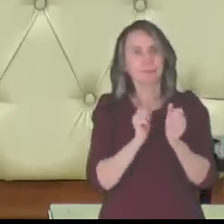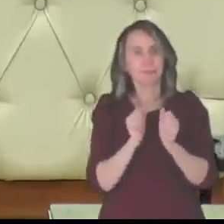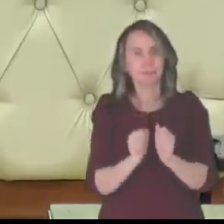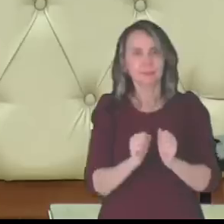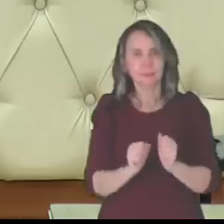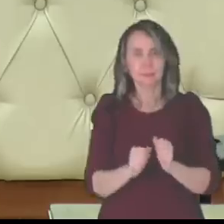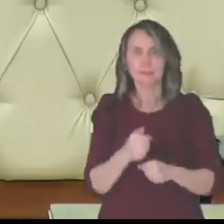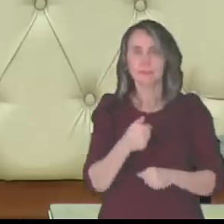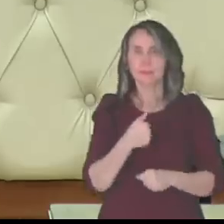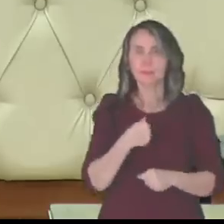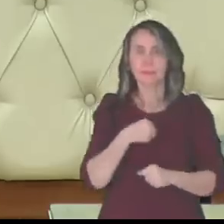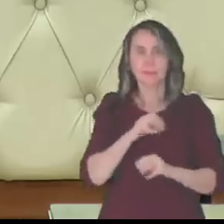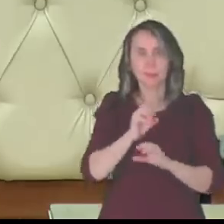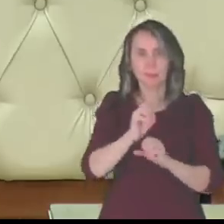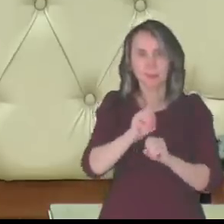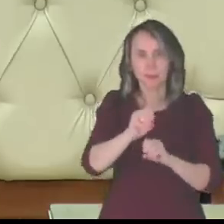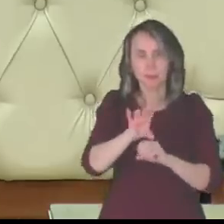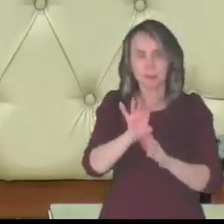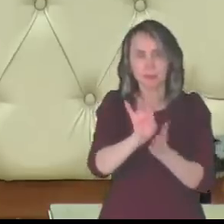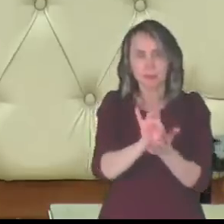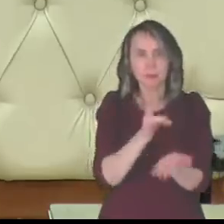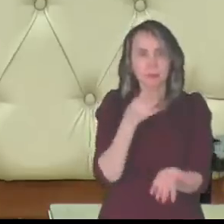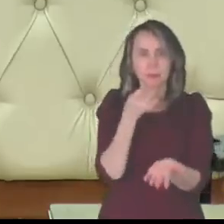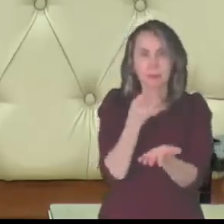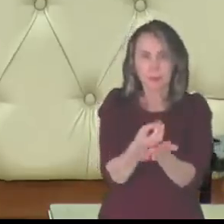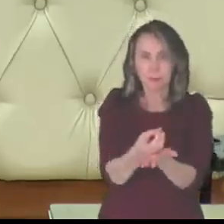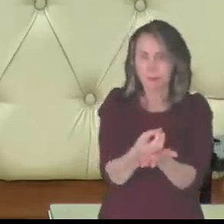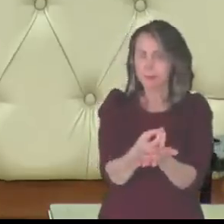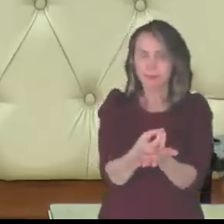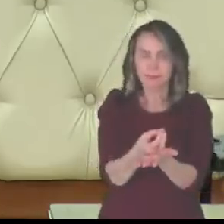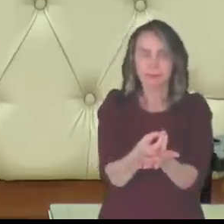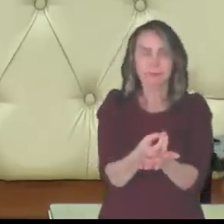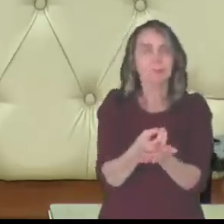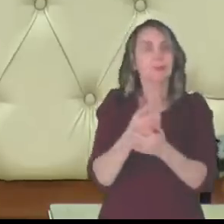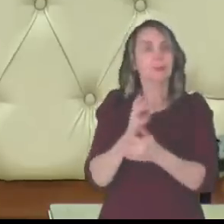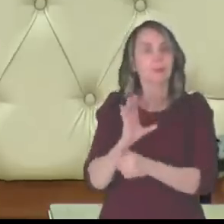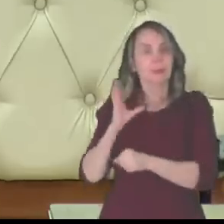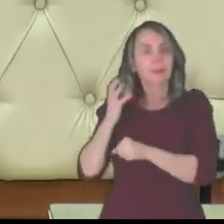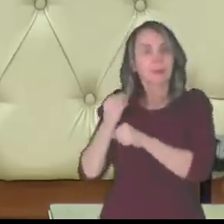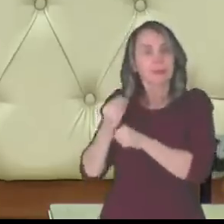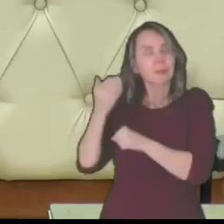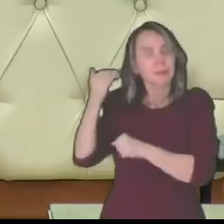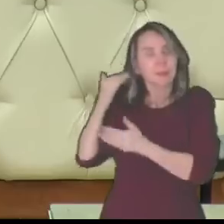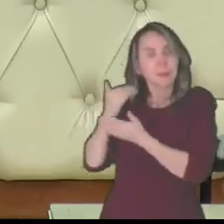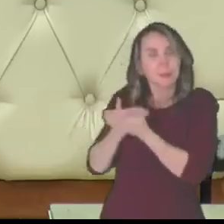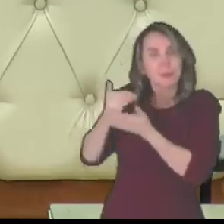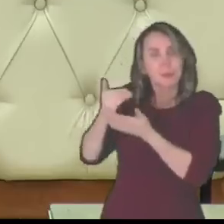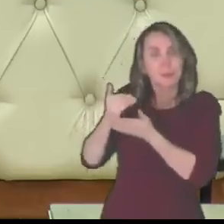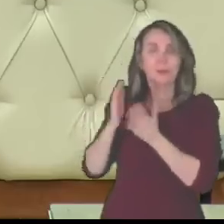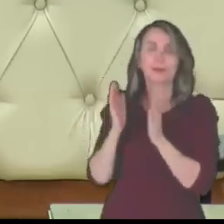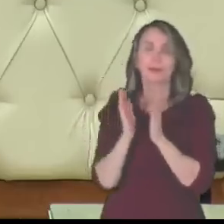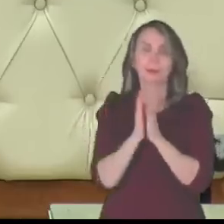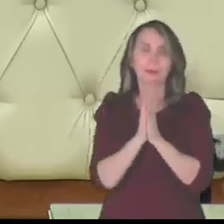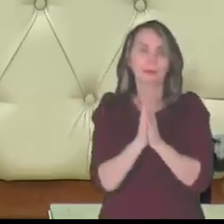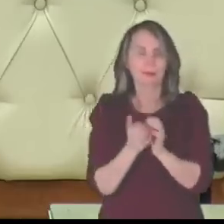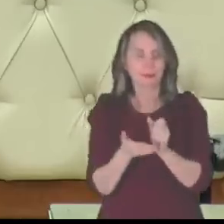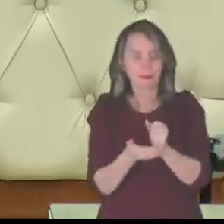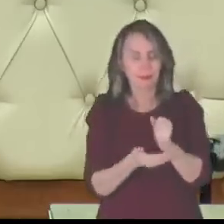eu não estou ensinando heresia a Igreja Primitiva orava baseada nas sagradas